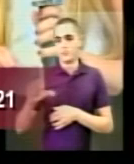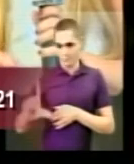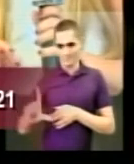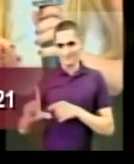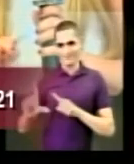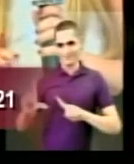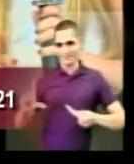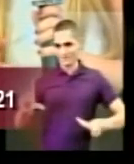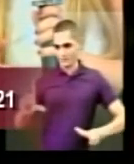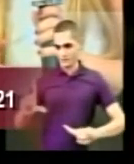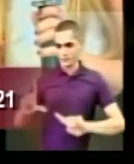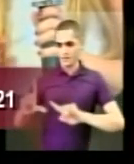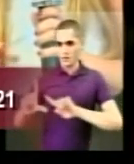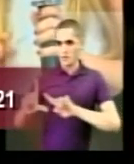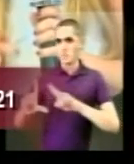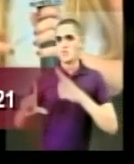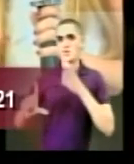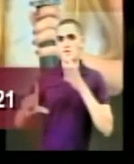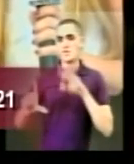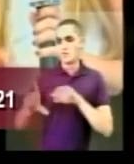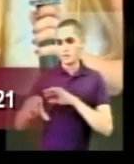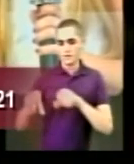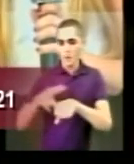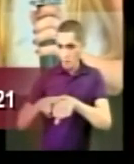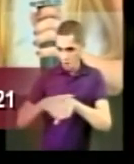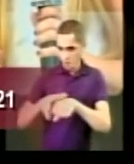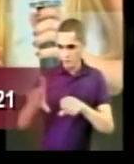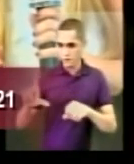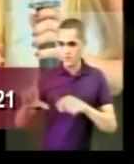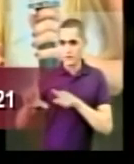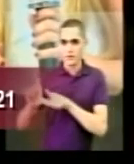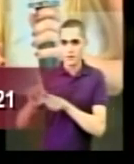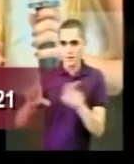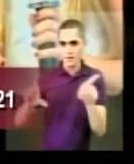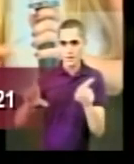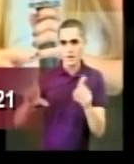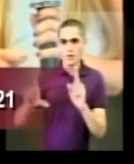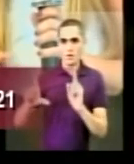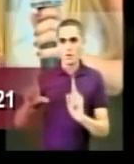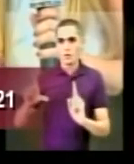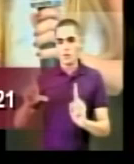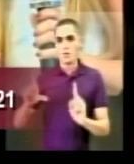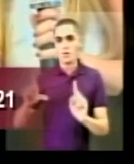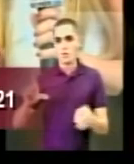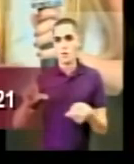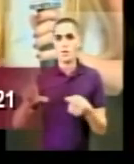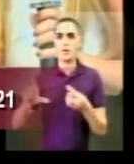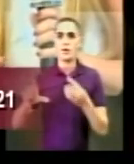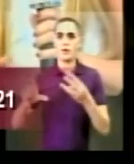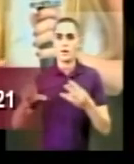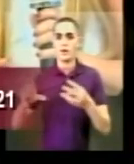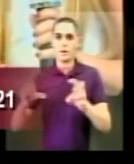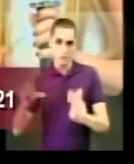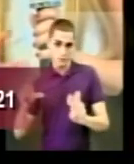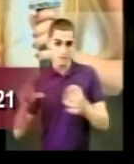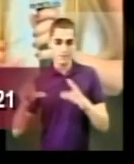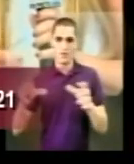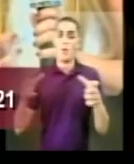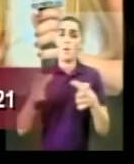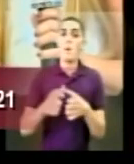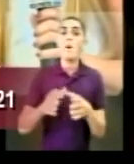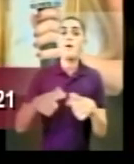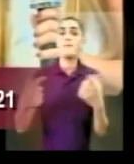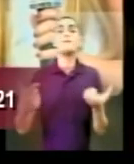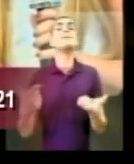1.0135. Parece uma queda pequena, mas ele corresponde a praticamente 2.300 casos. Então, não é pequeno quando você vê esse número, né,